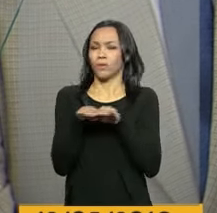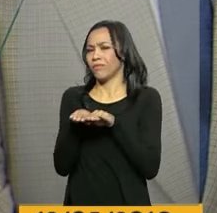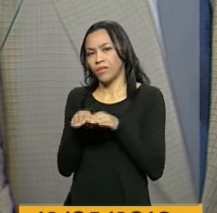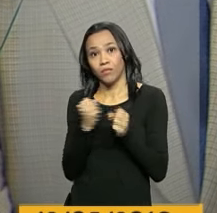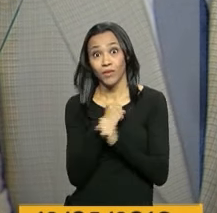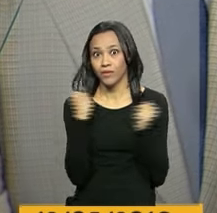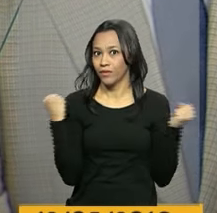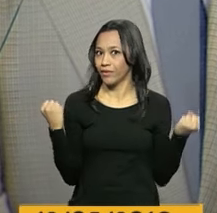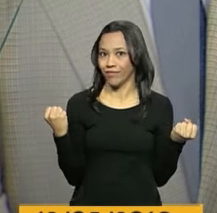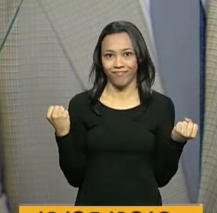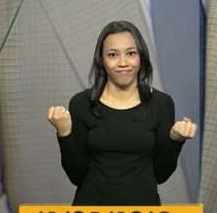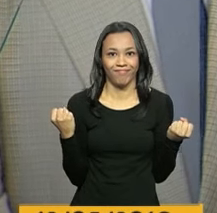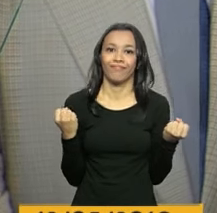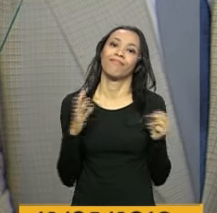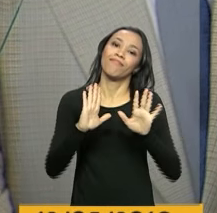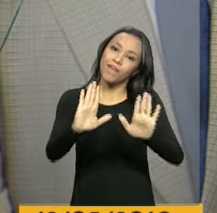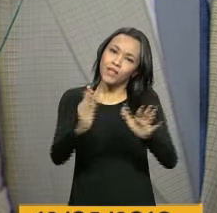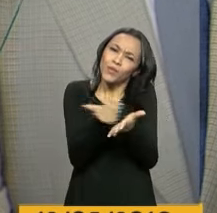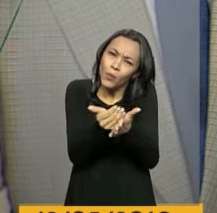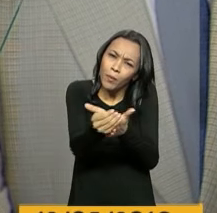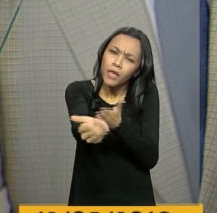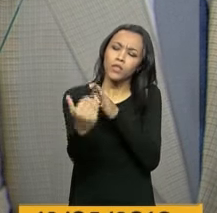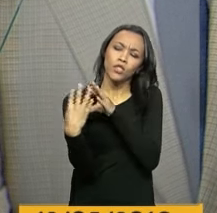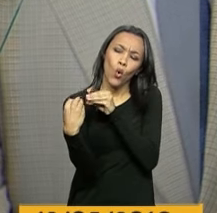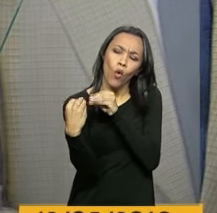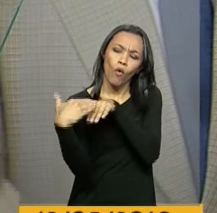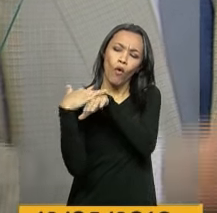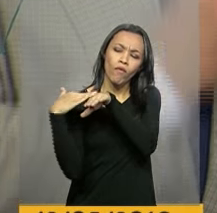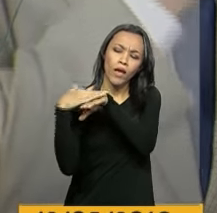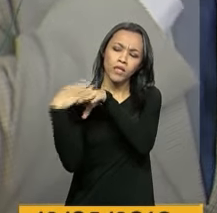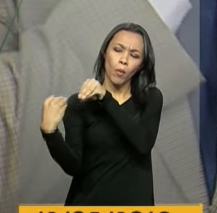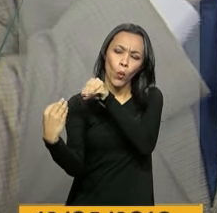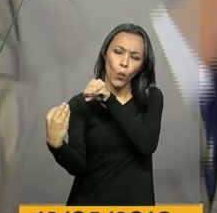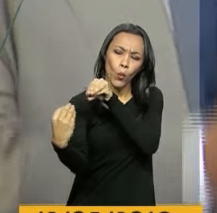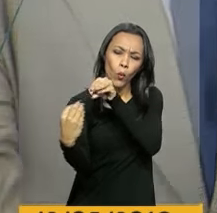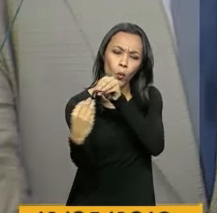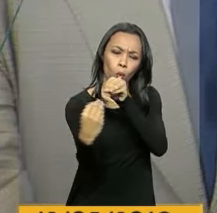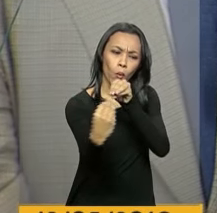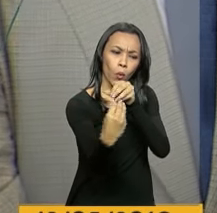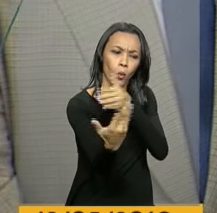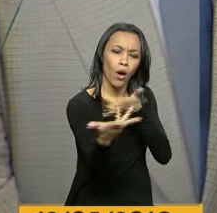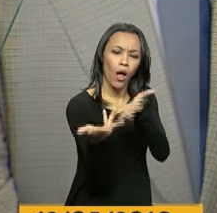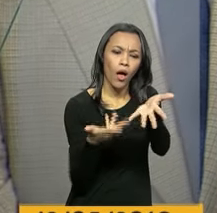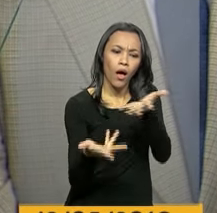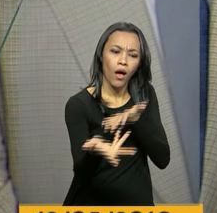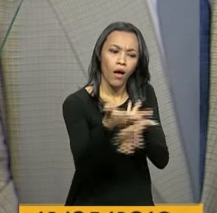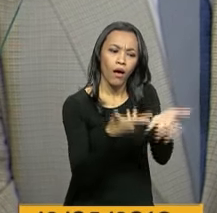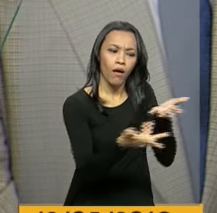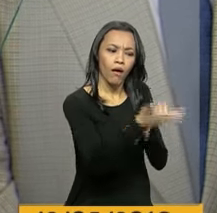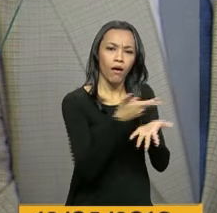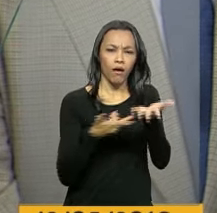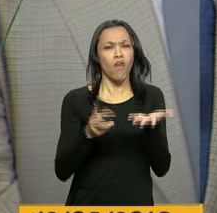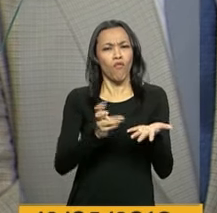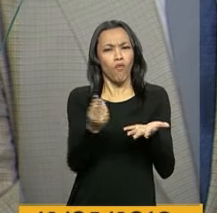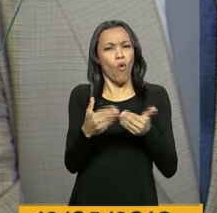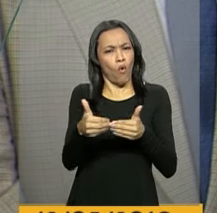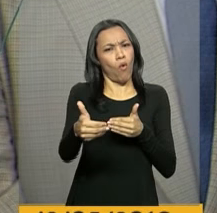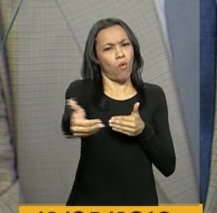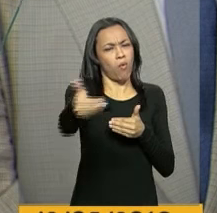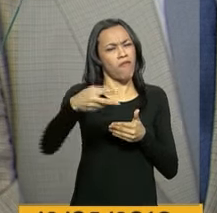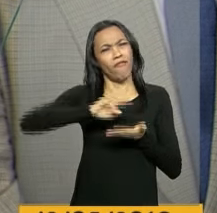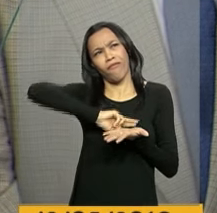mas como início de diálogo com busca de entendimento. Farei muitos outros